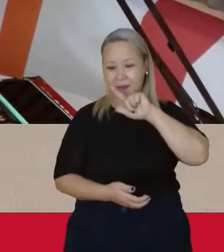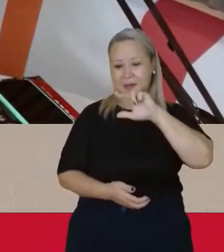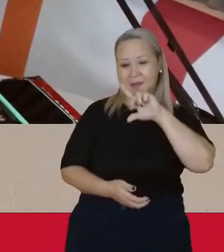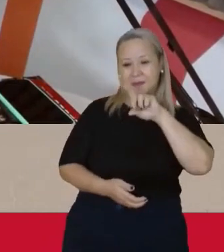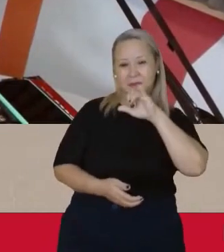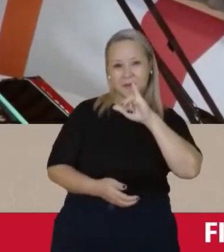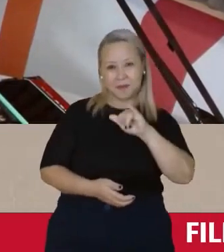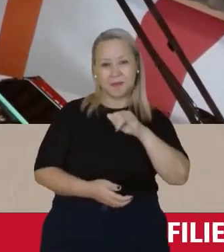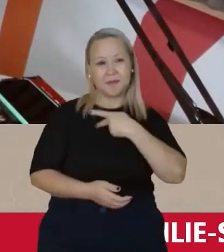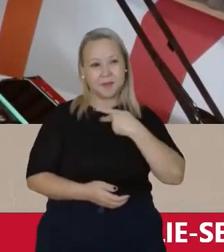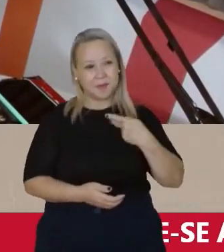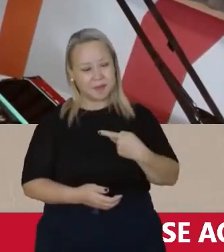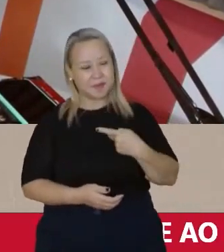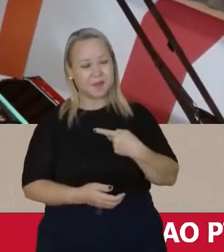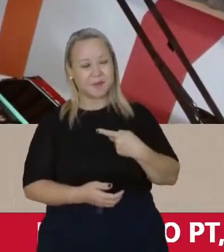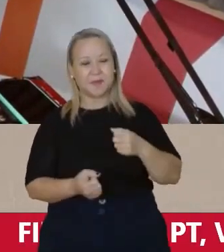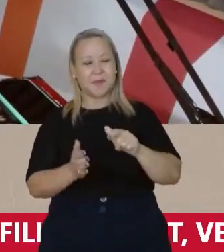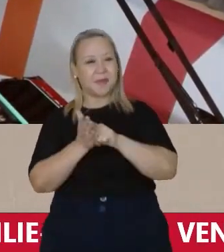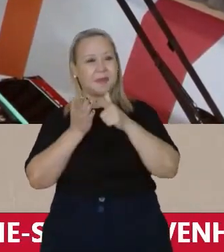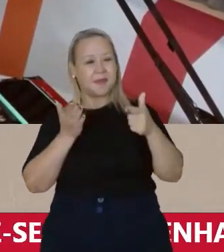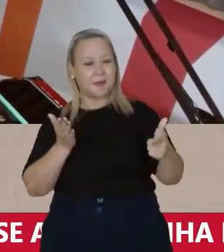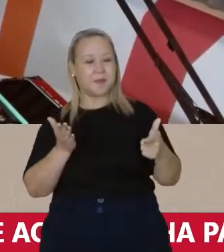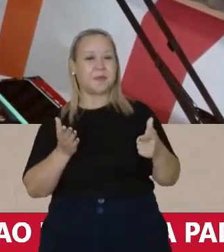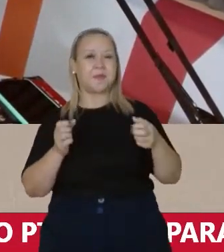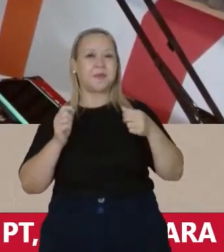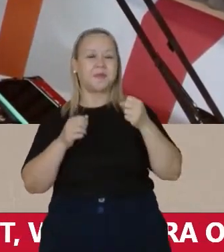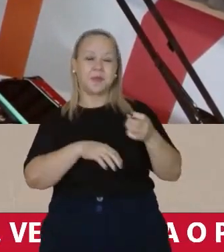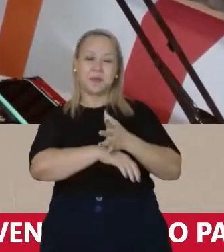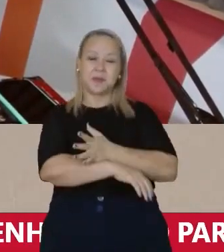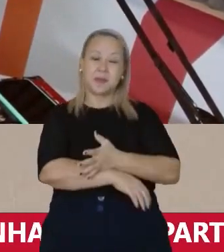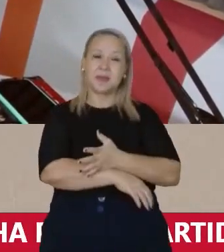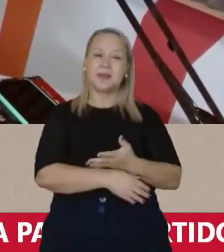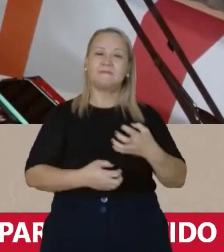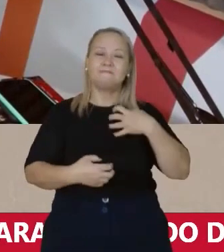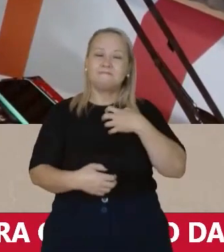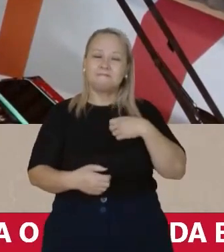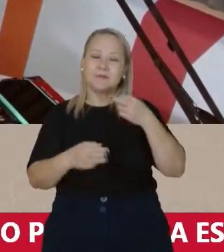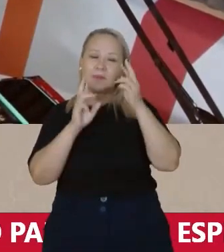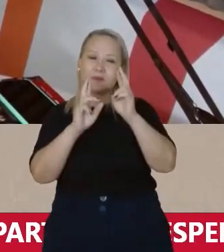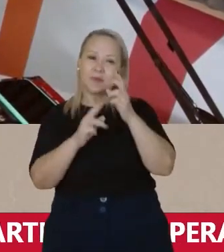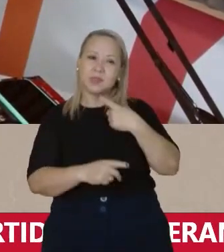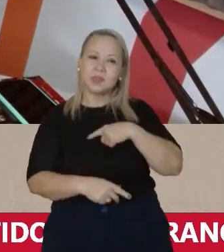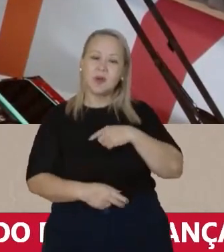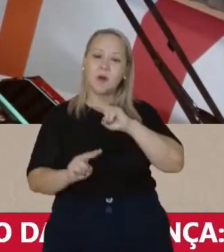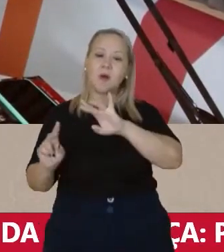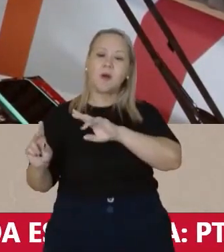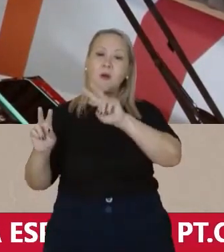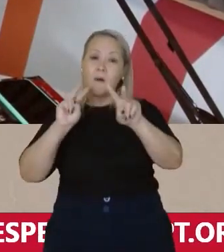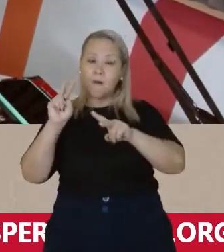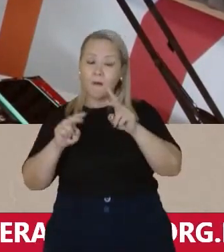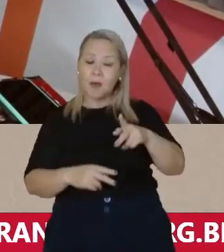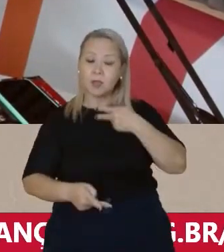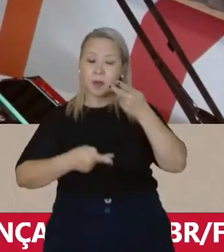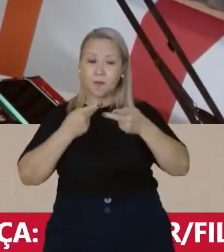Foi realmente uma edição muito emocionante e também traz muita esperança pra gente ouvir vocês falando essas palavras tão